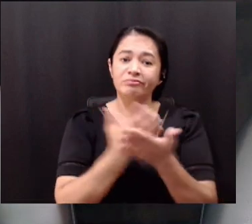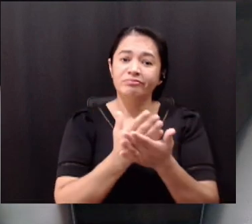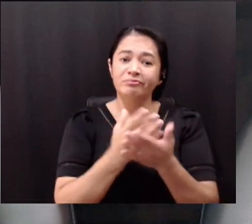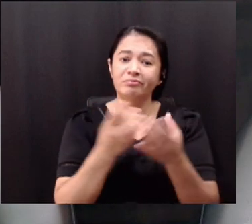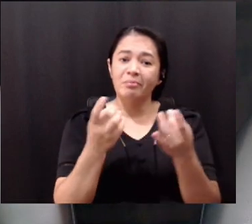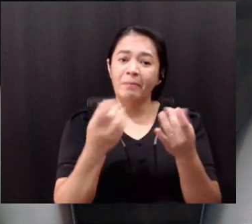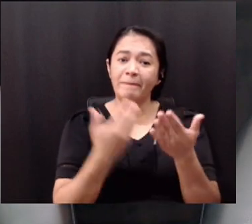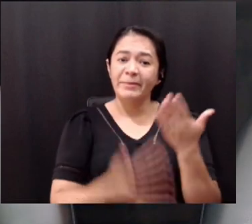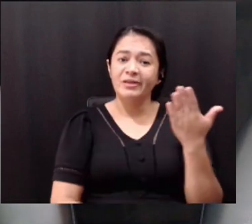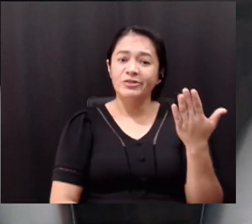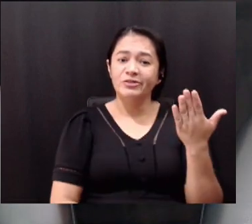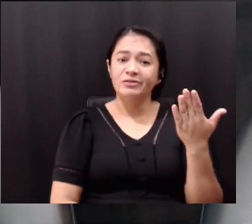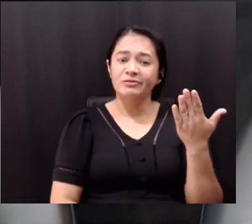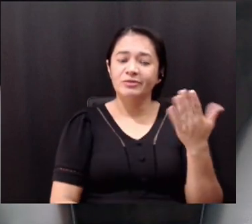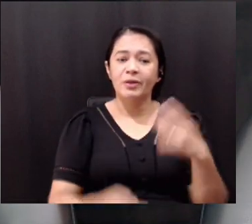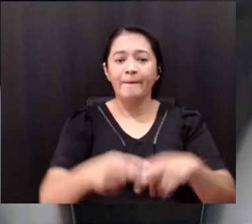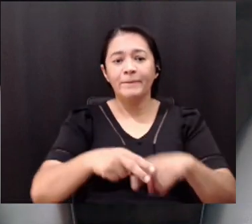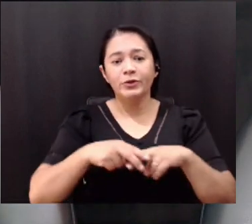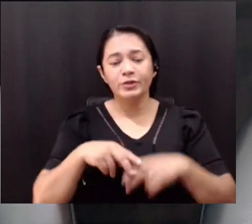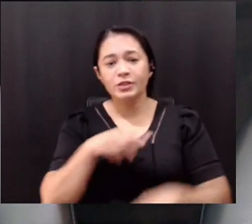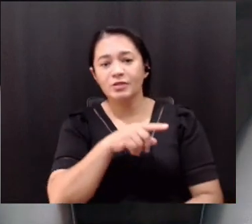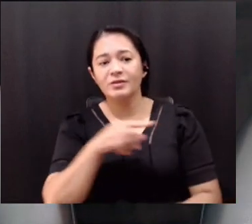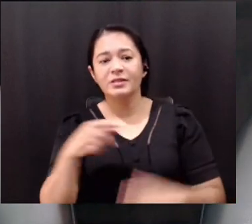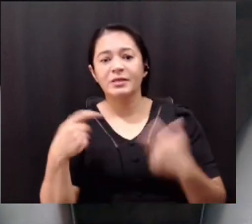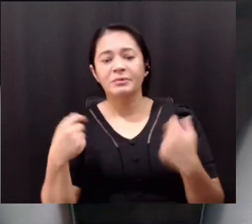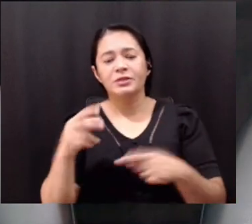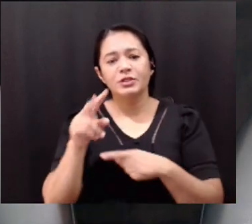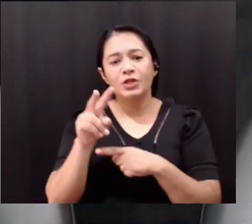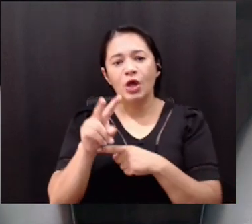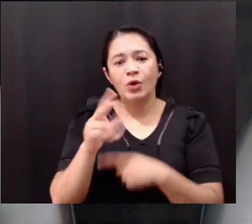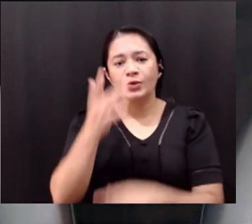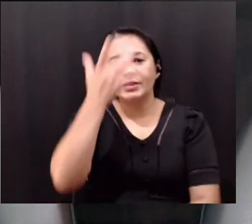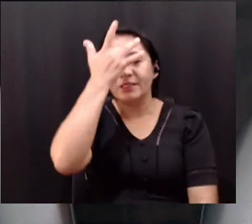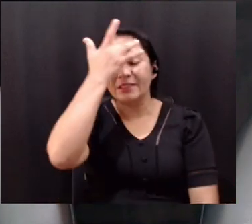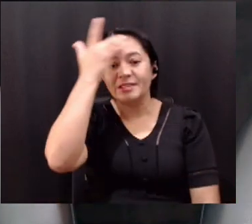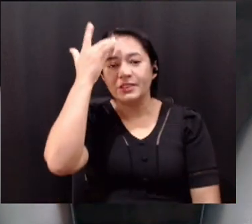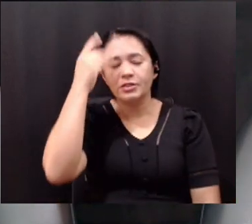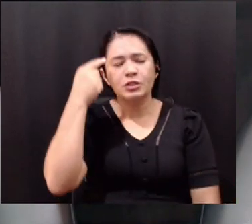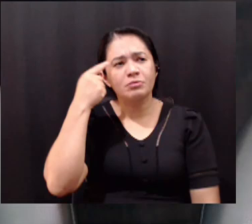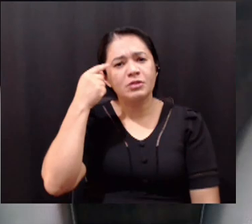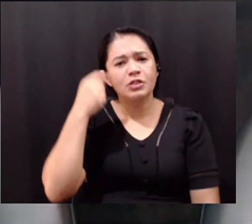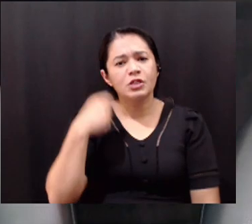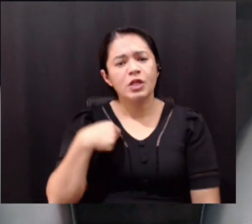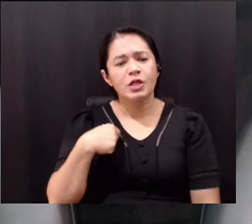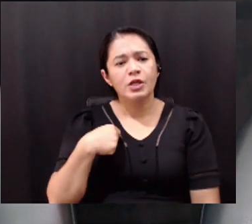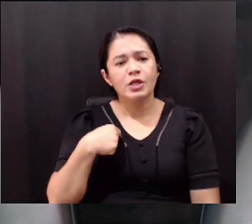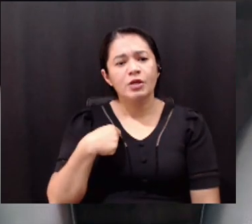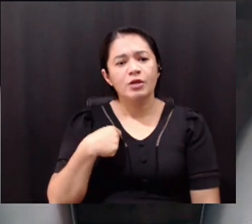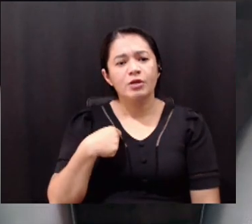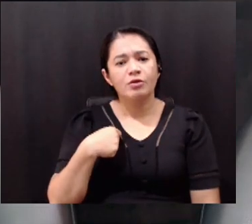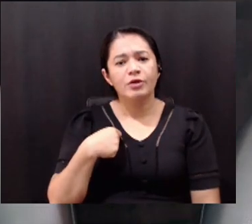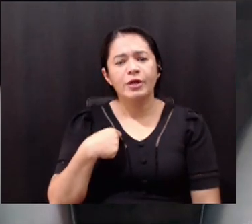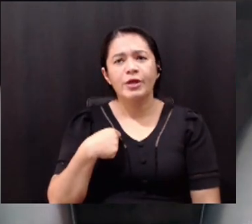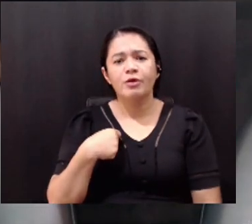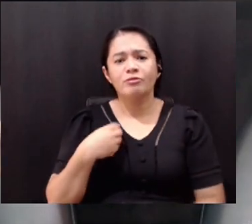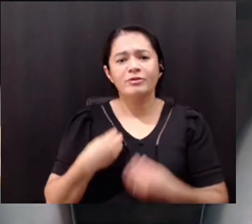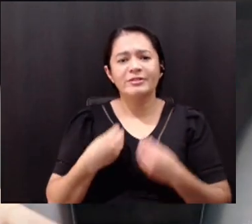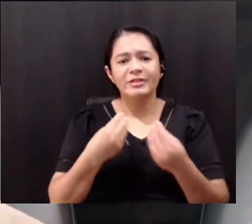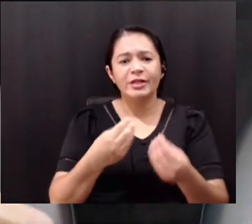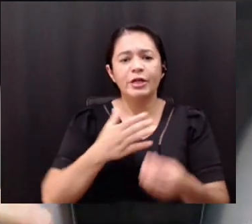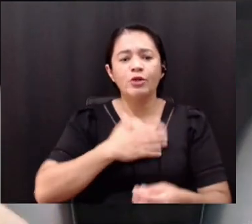deve cuidar, né, da sua saúde mental, pensando no que eu estou empregando o meu tempo. Né? Em